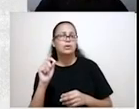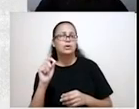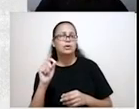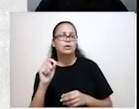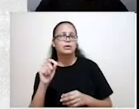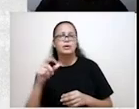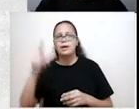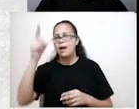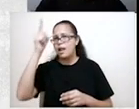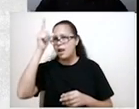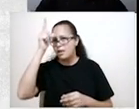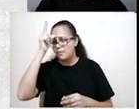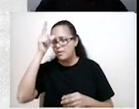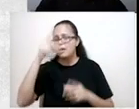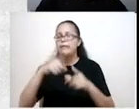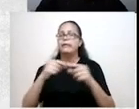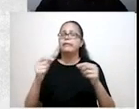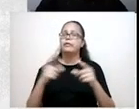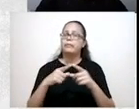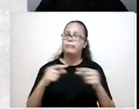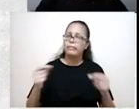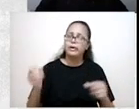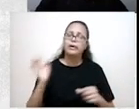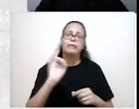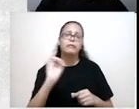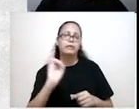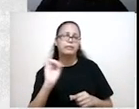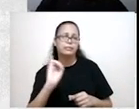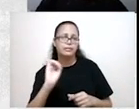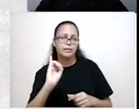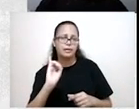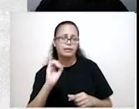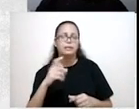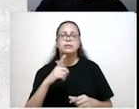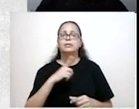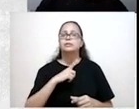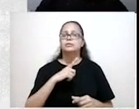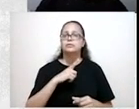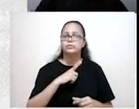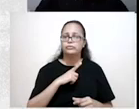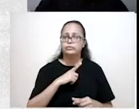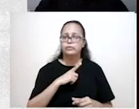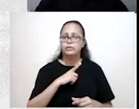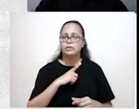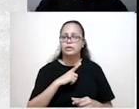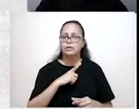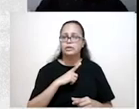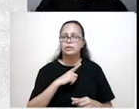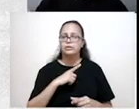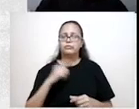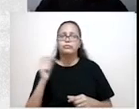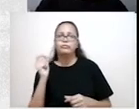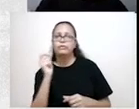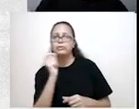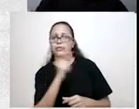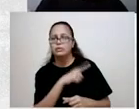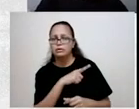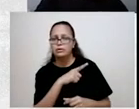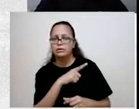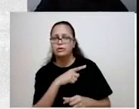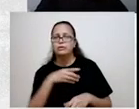Alemanha, Japão e Itália, né, eles tiveram um momento de ofensiva, eles